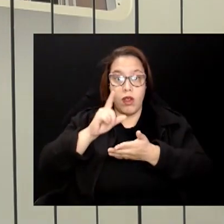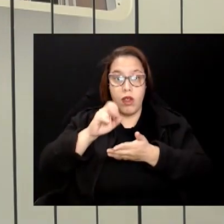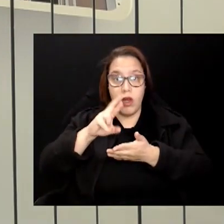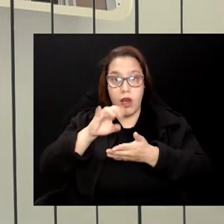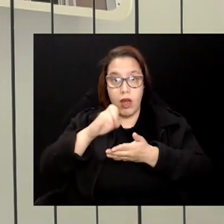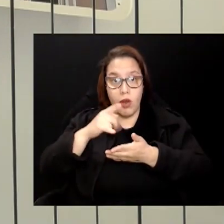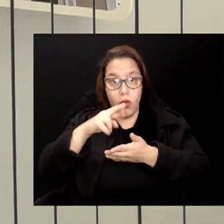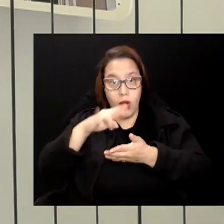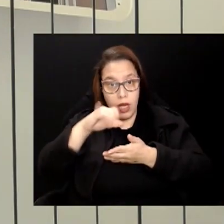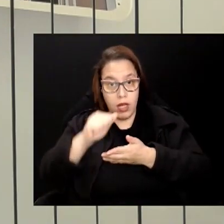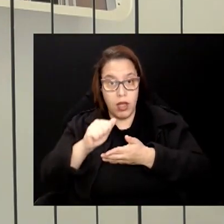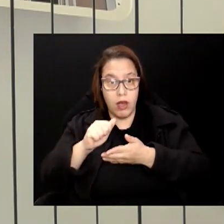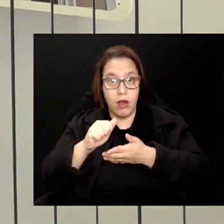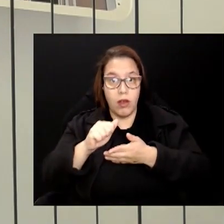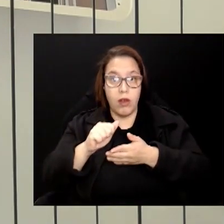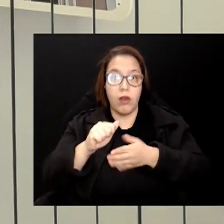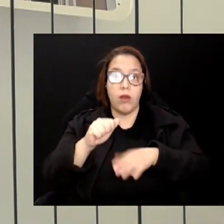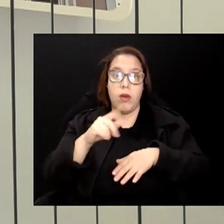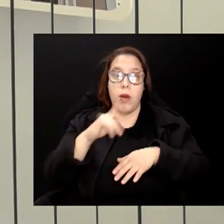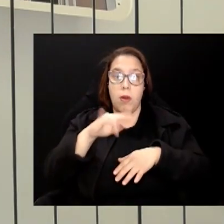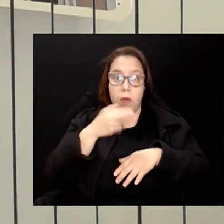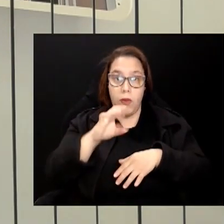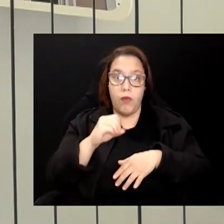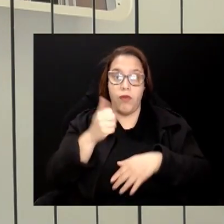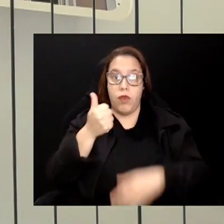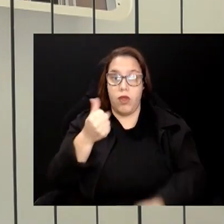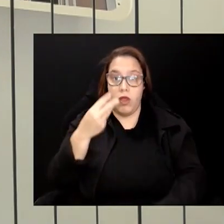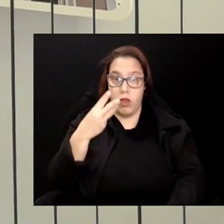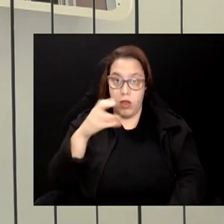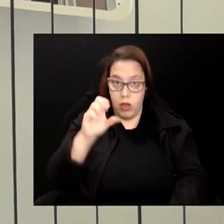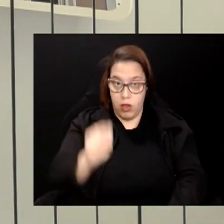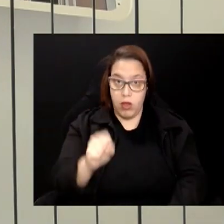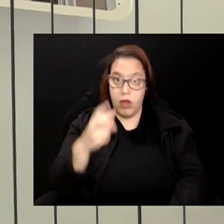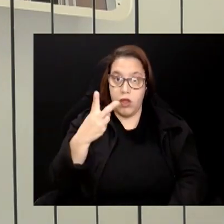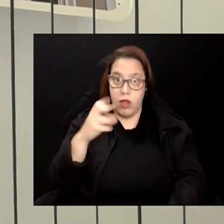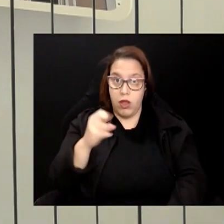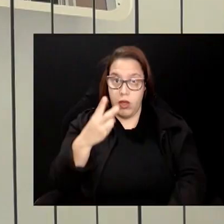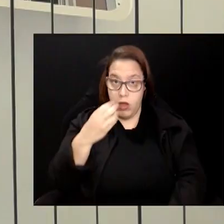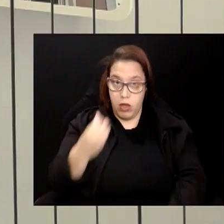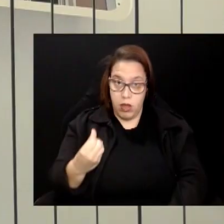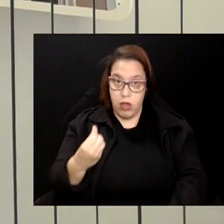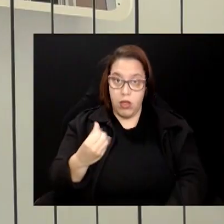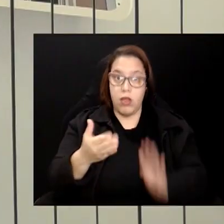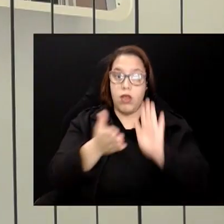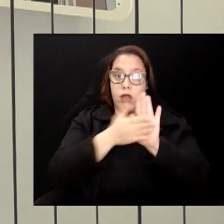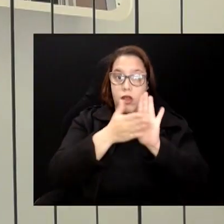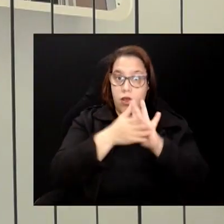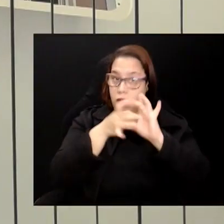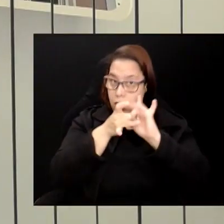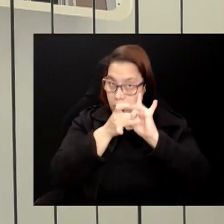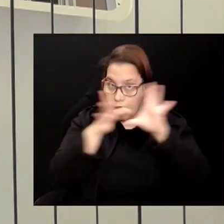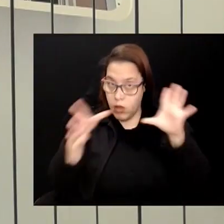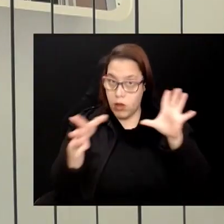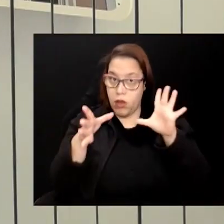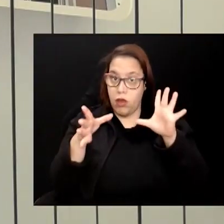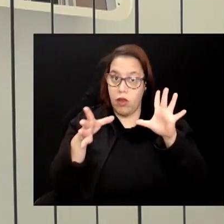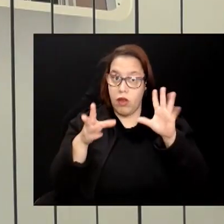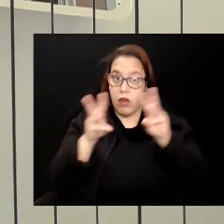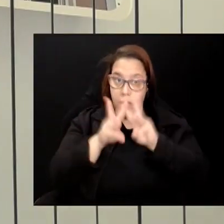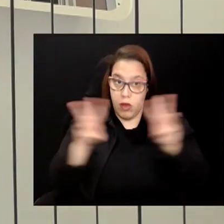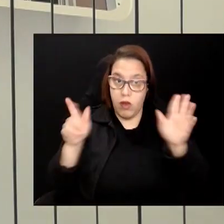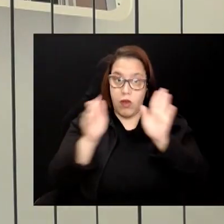Pregão eletrônico número 138 de 2026 está disponível na página de licitações